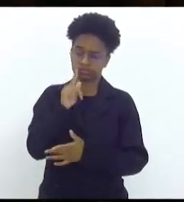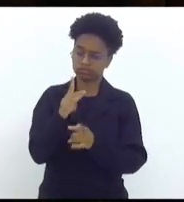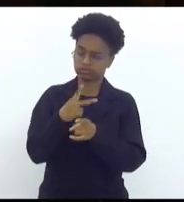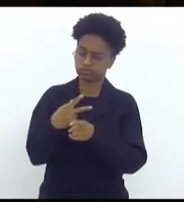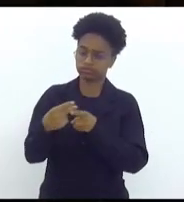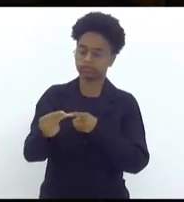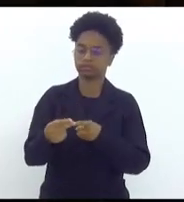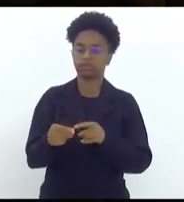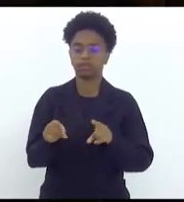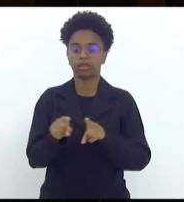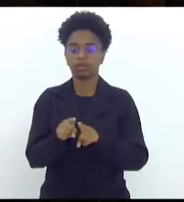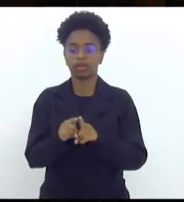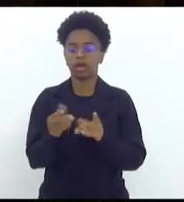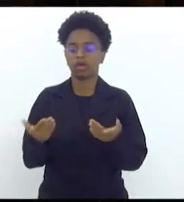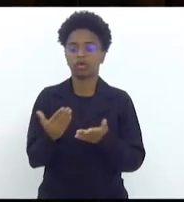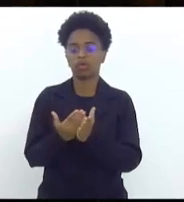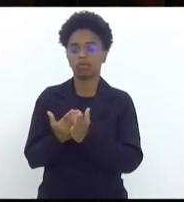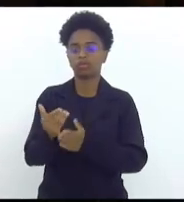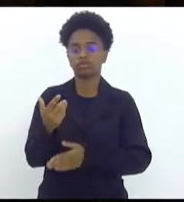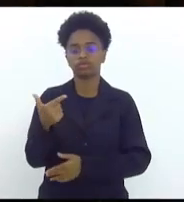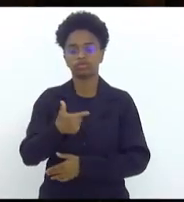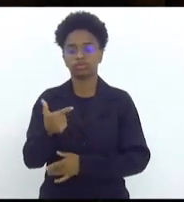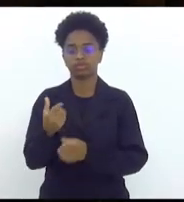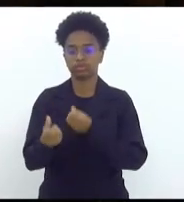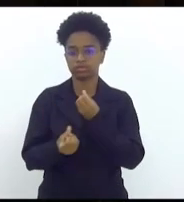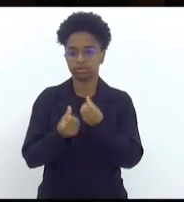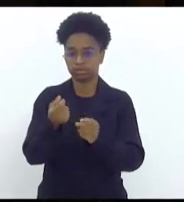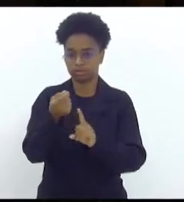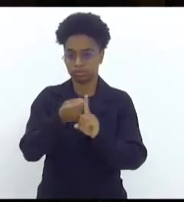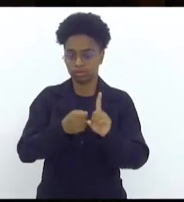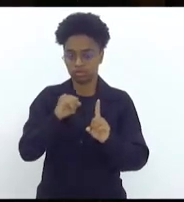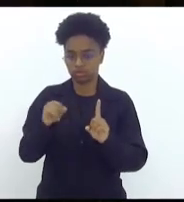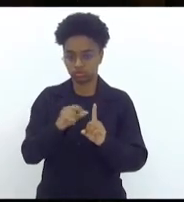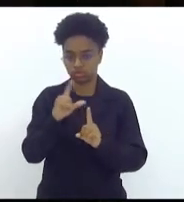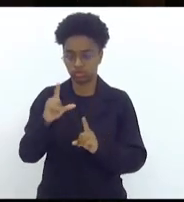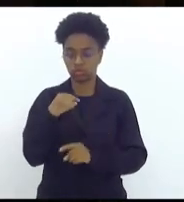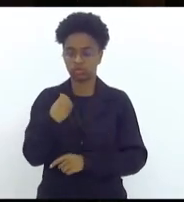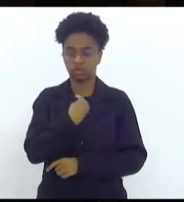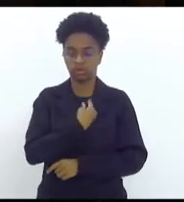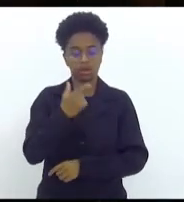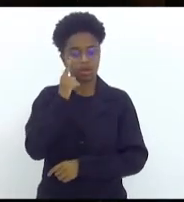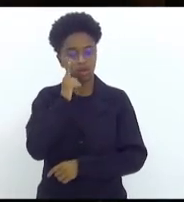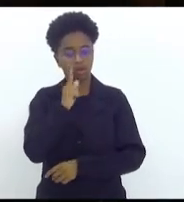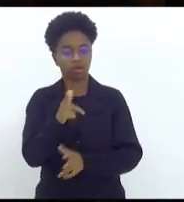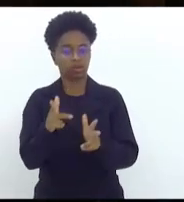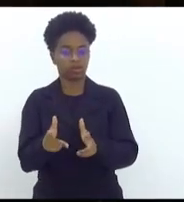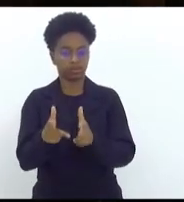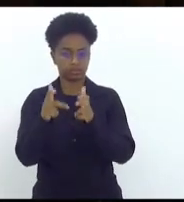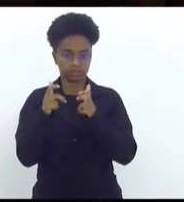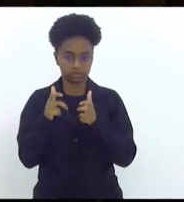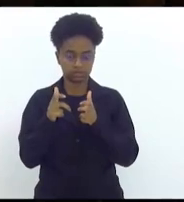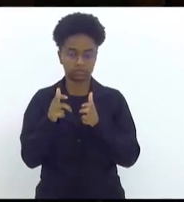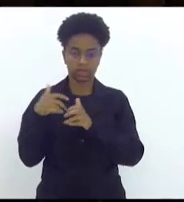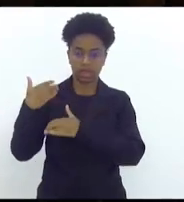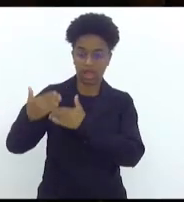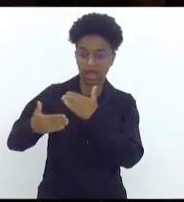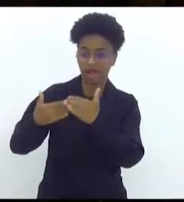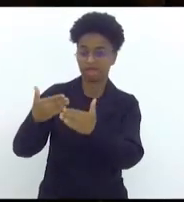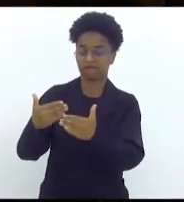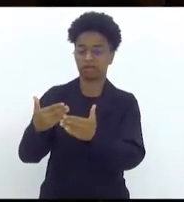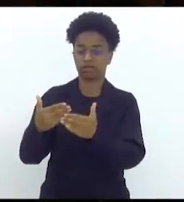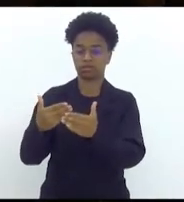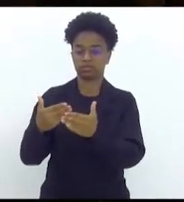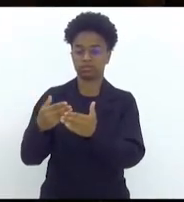e já no início desse segundo semestre no mês de julho a gente consegue perceber que esses avanços